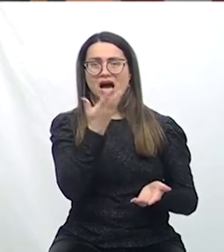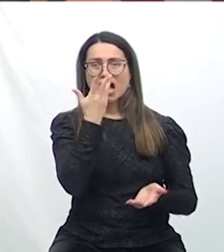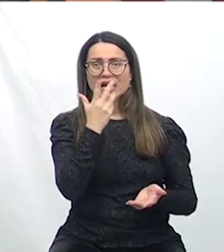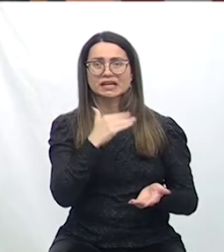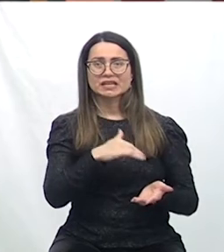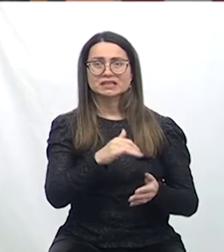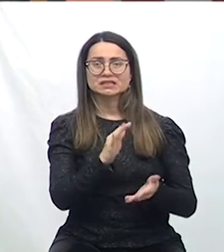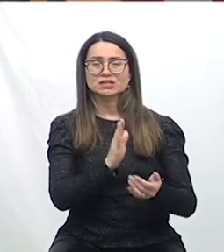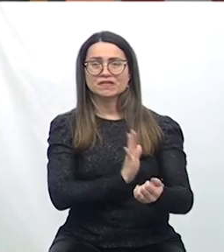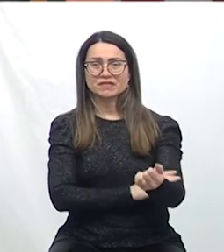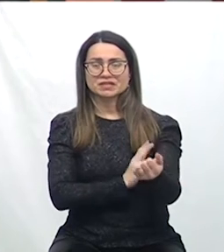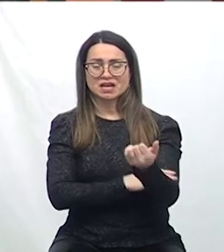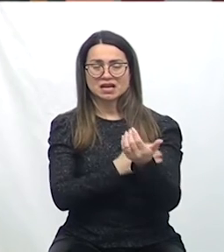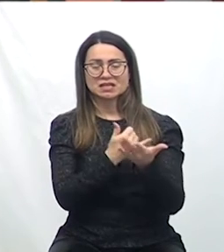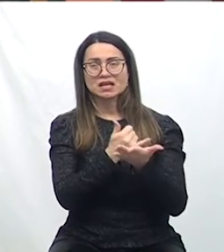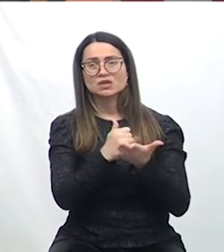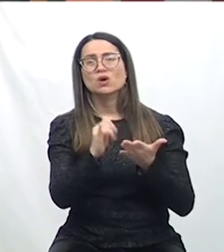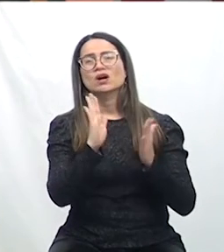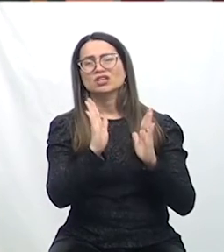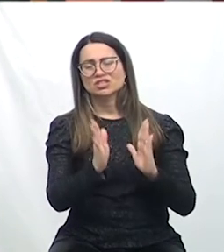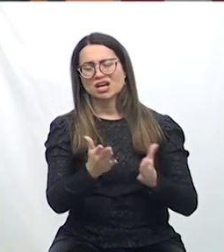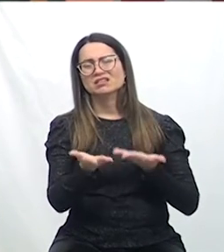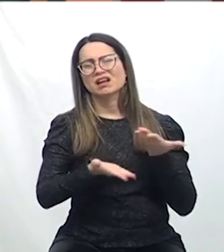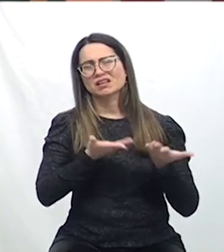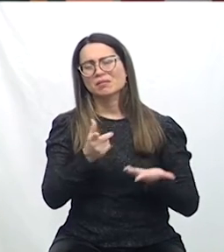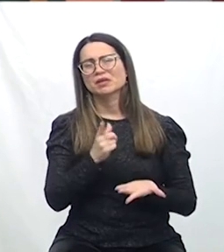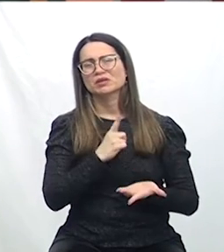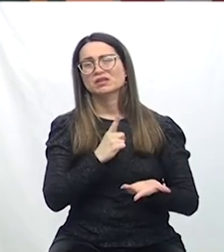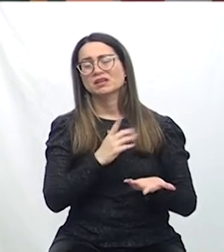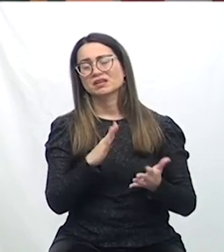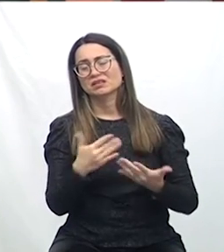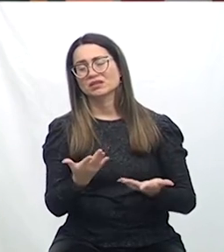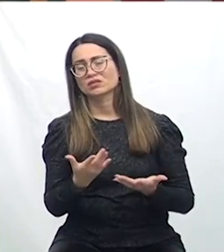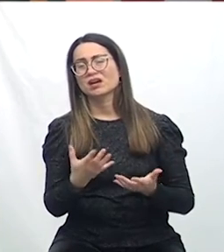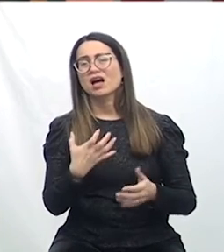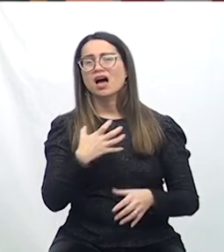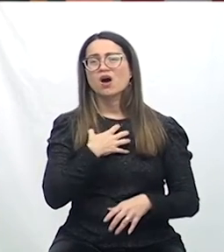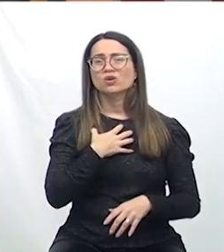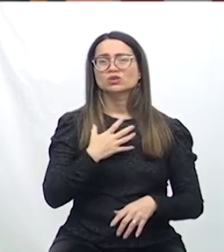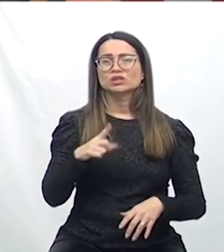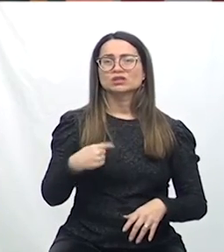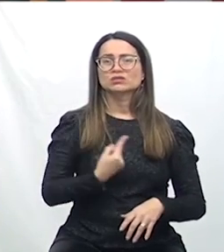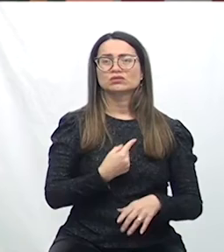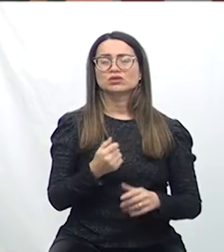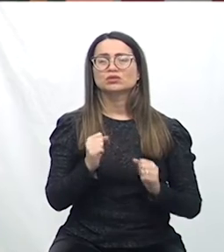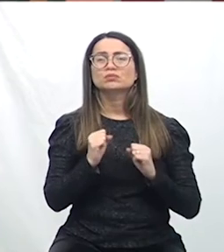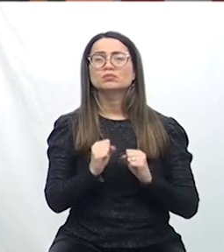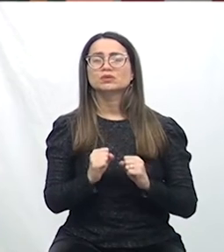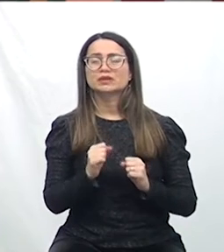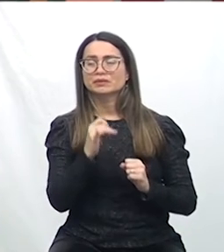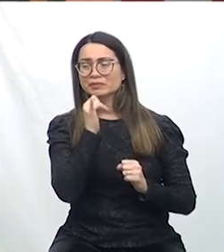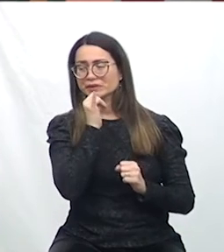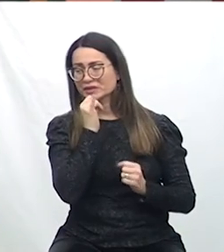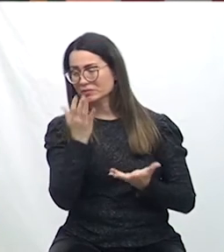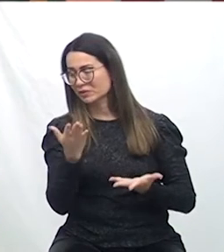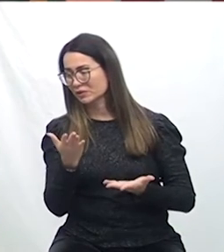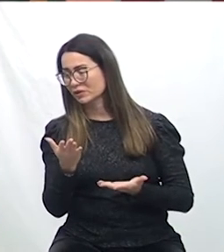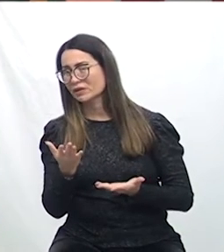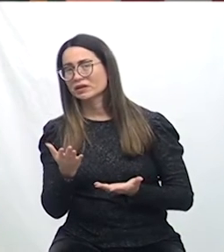enfim. E é uma forma da gente poder não chegar nesse ponto de ter